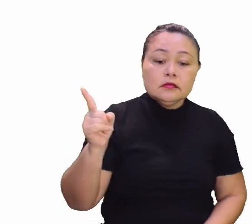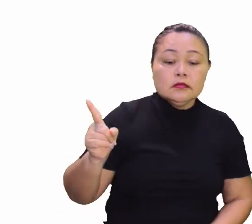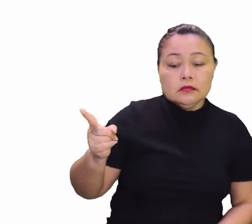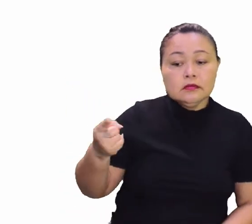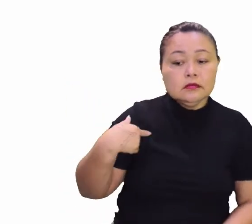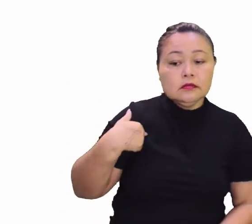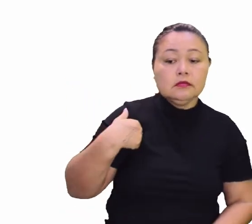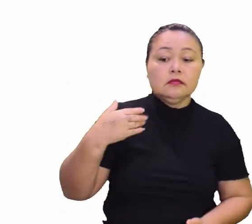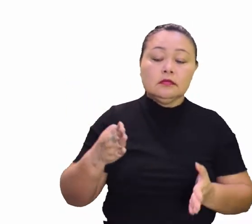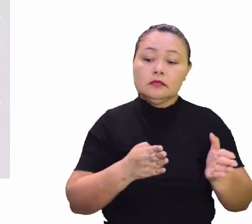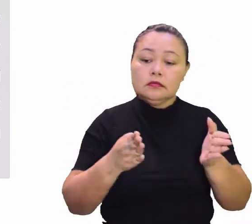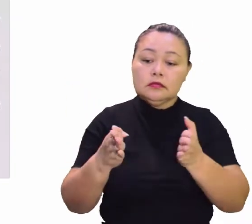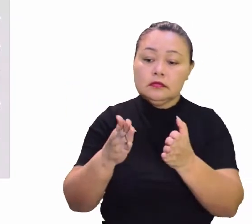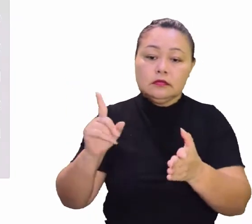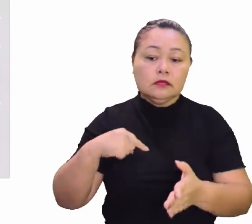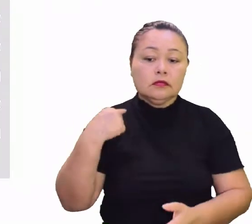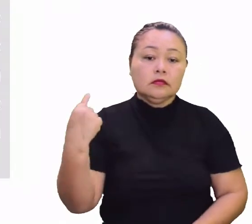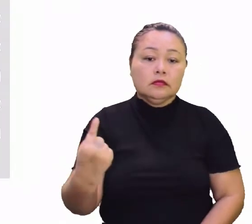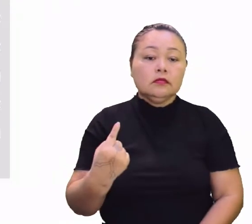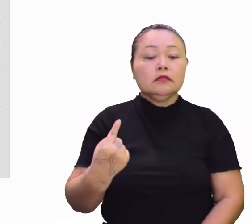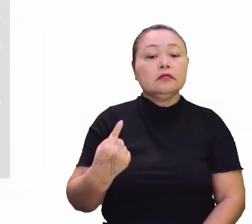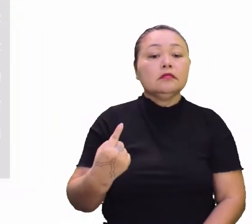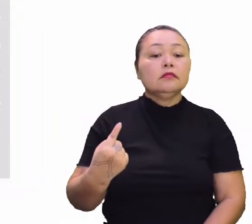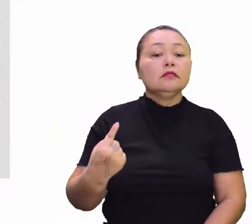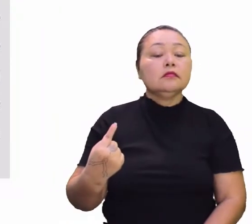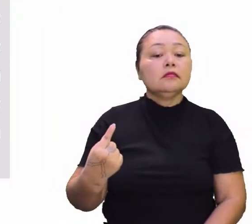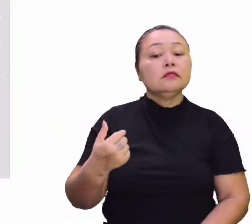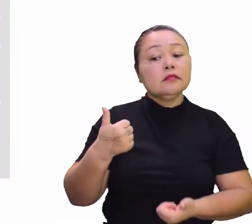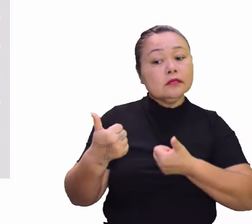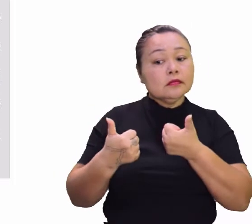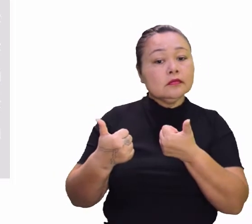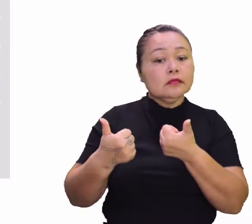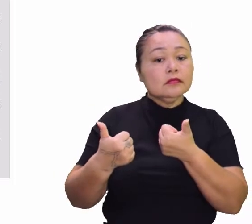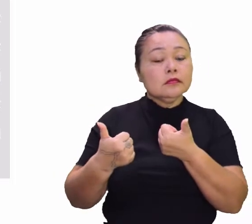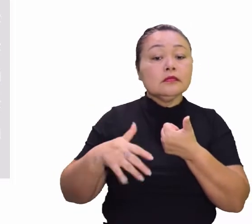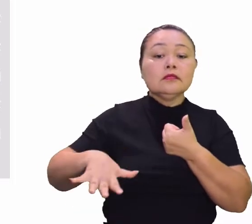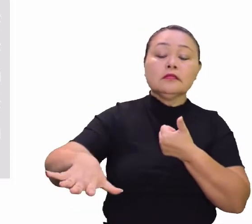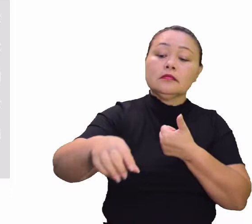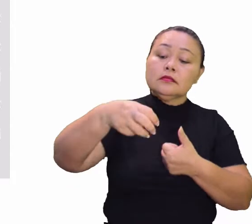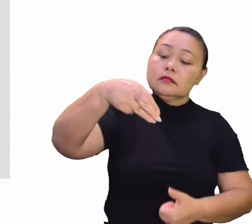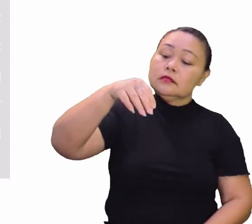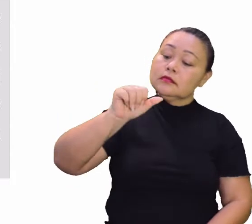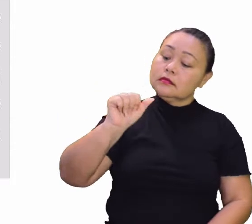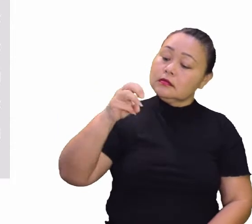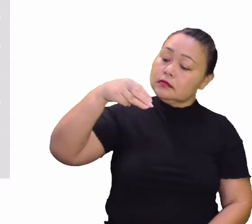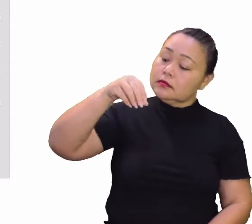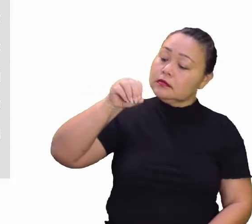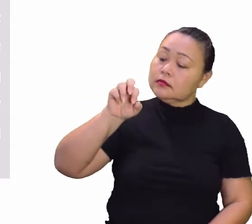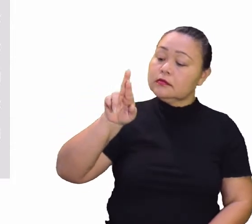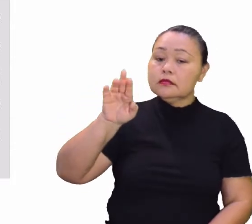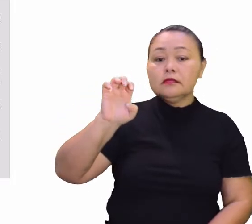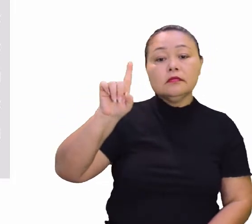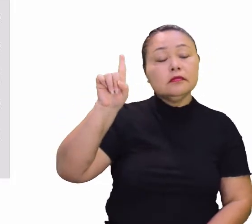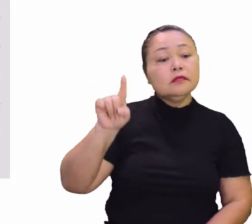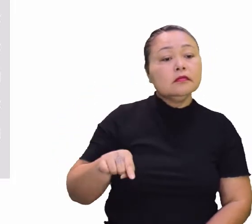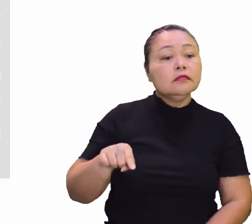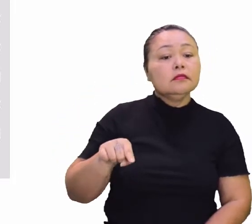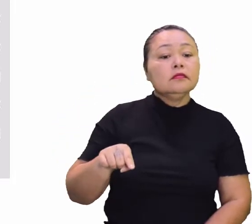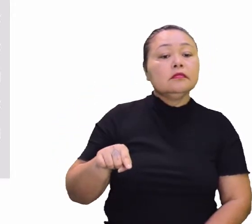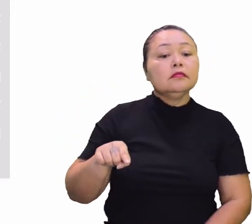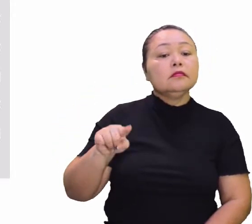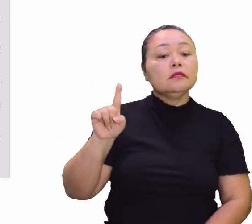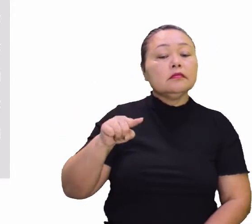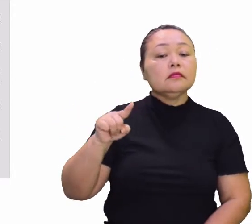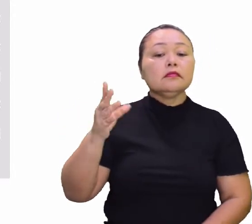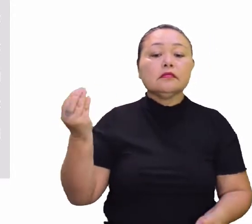inclusive com uma hidrovia importante para Rondônia, né? Beleza, vamos lá. Bacia do Mamoré agora. O